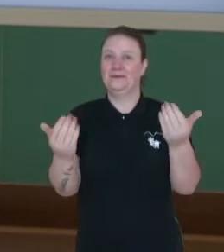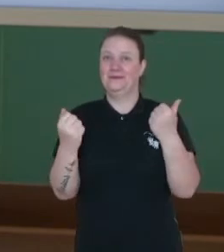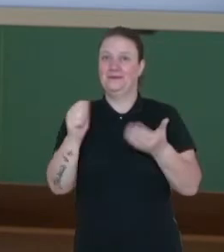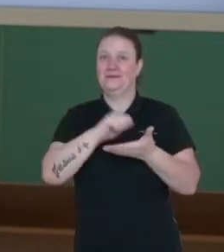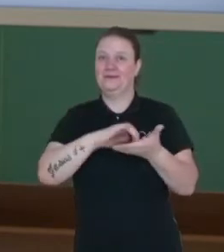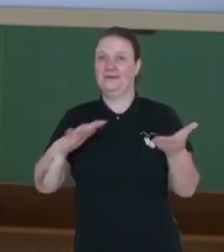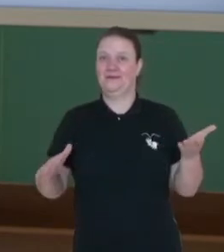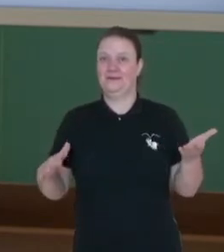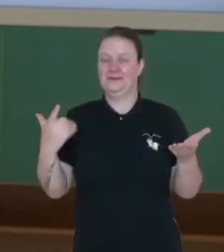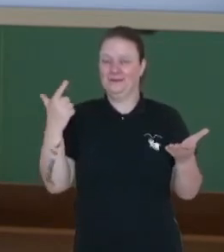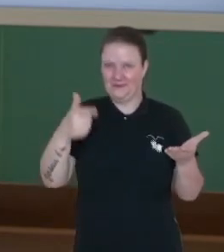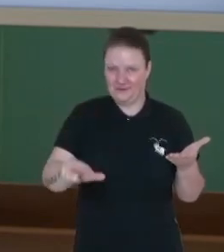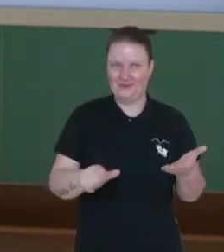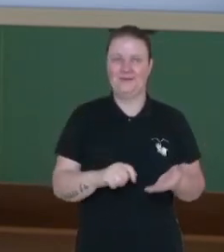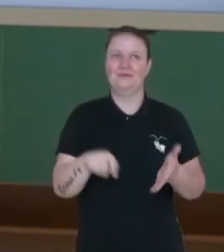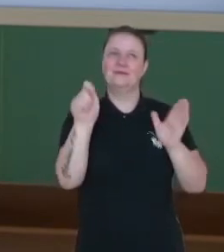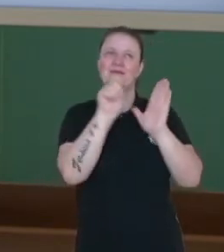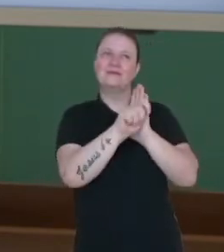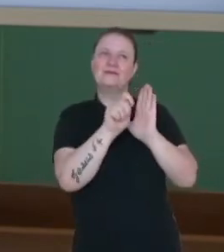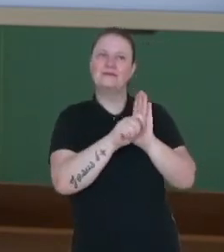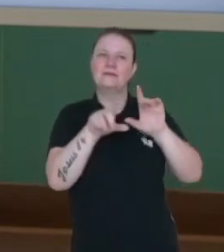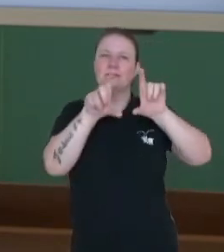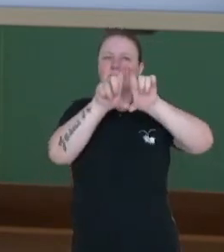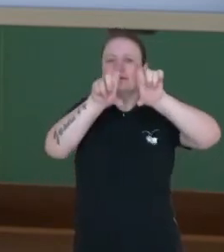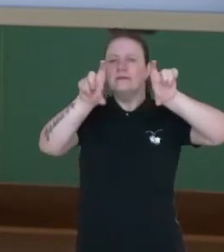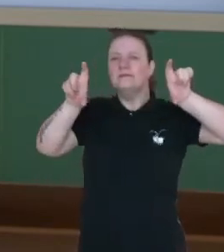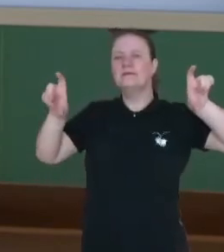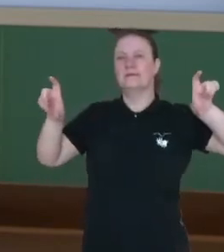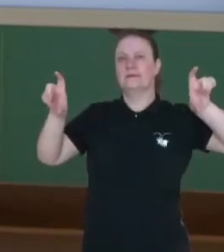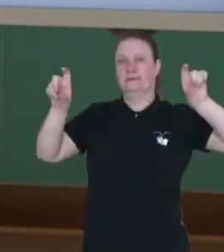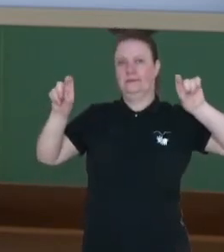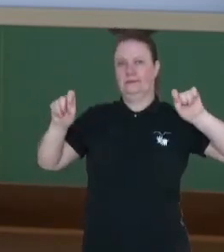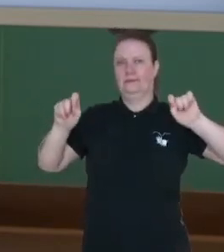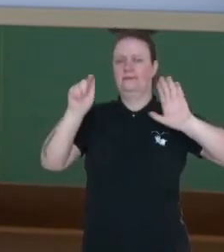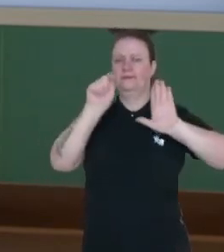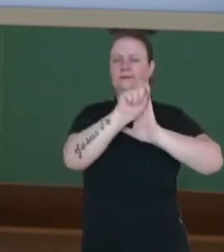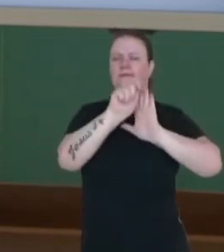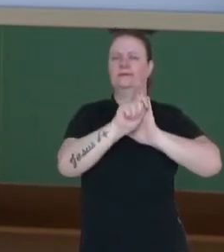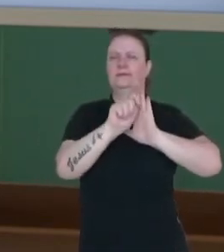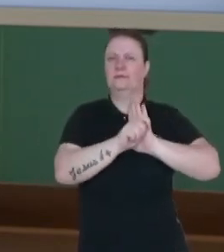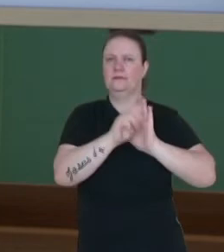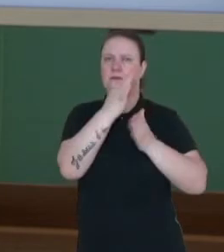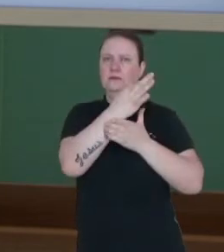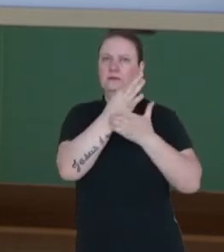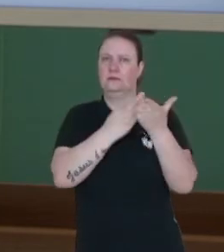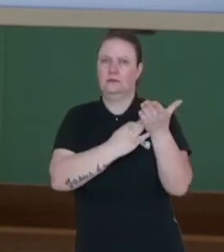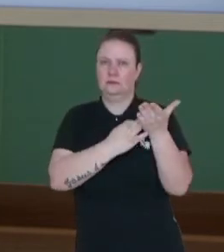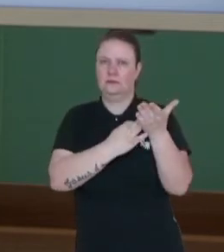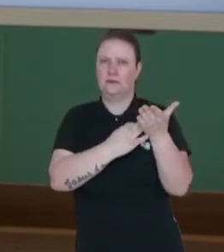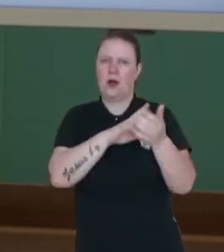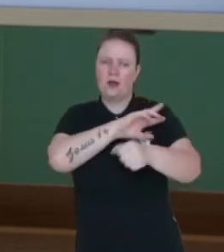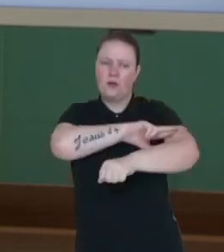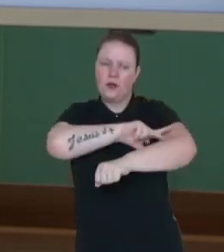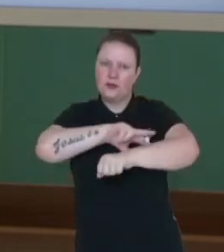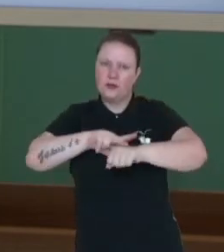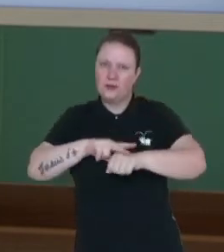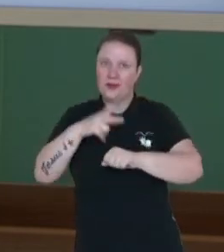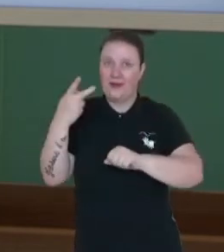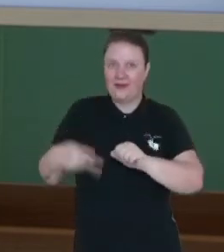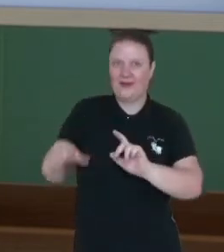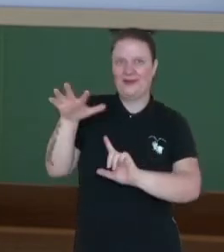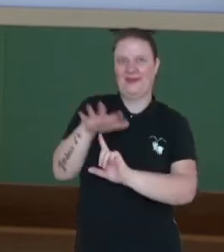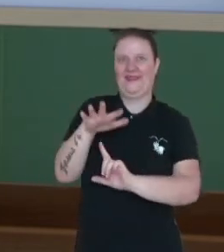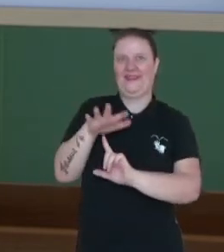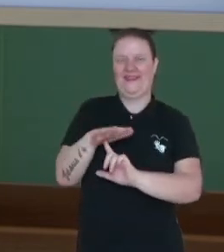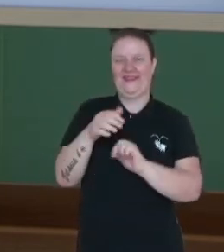fazer uma atividade, né? Escreva um parágrafo sobre a composição étnica do estado do Paraná. E daí a gente faz a correção